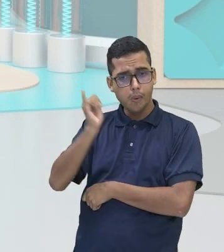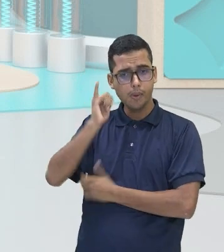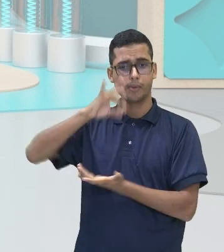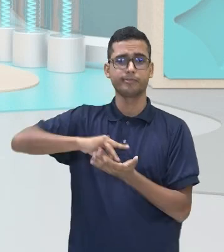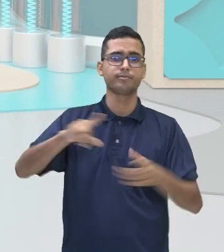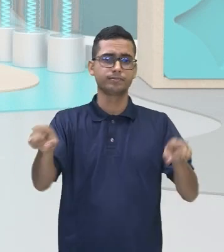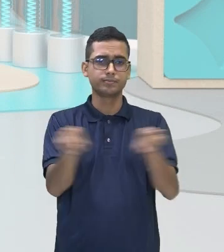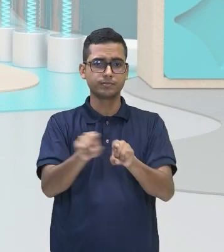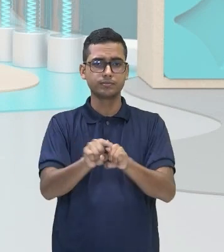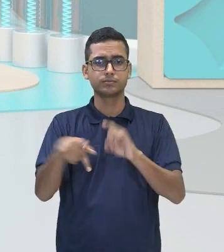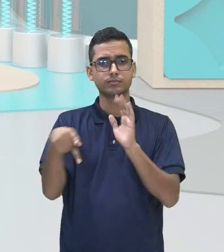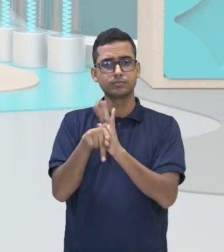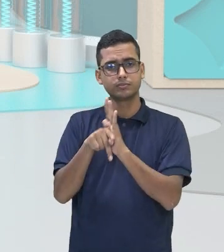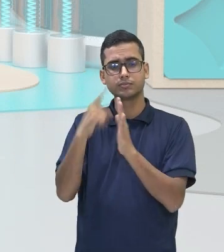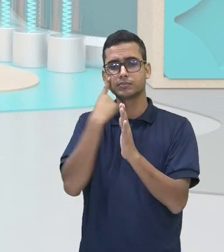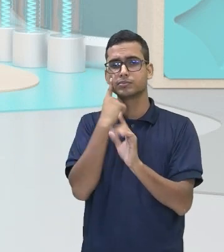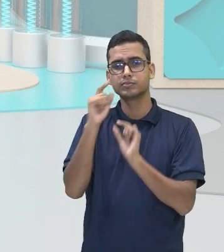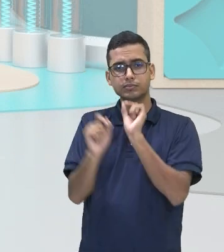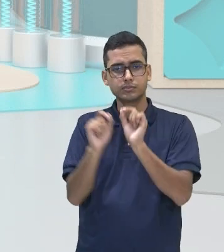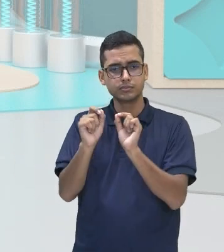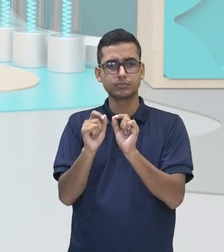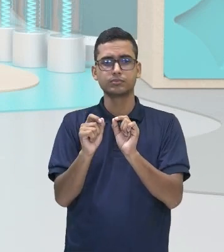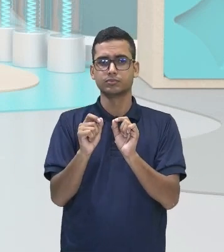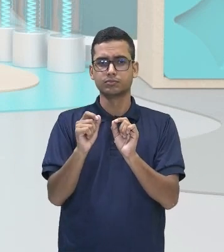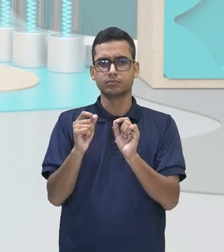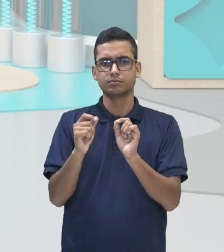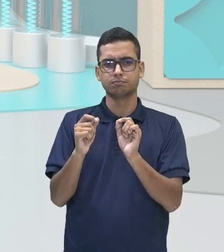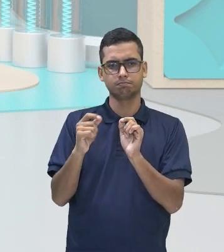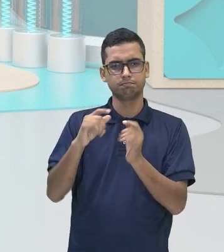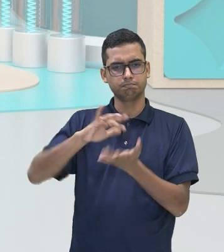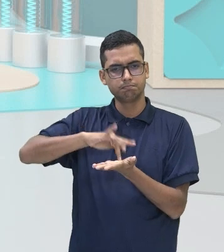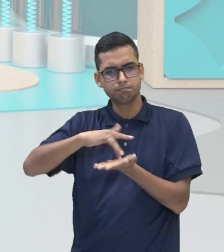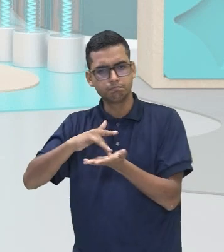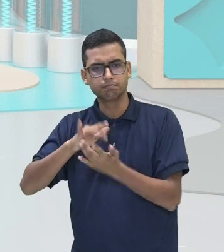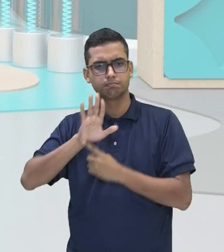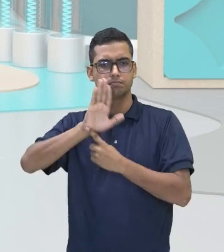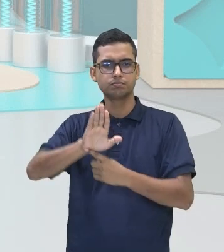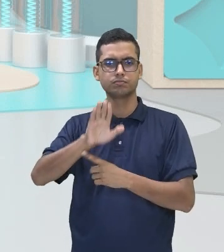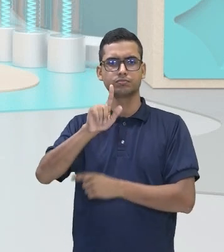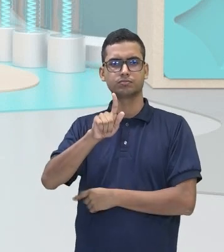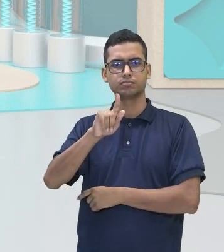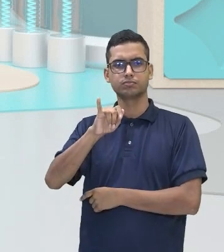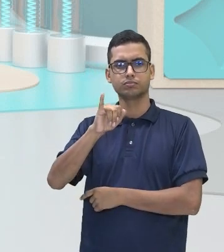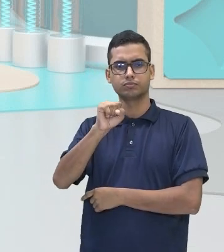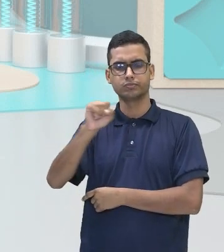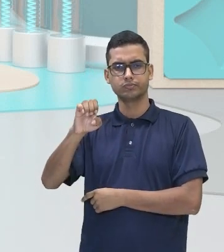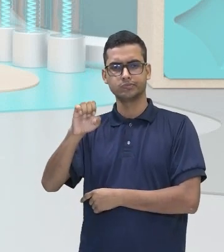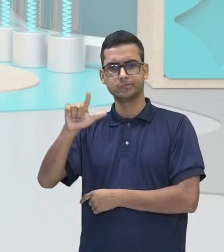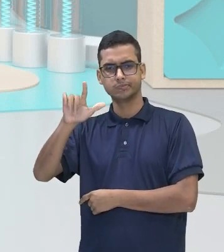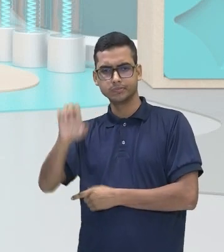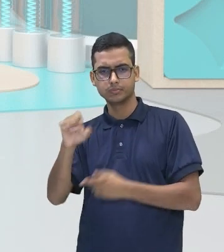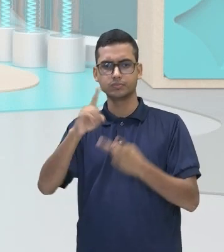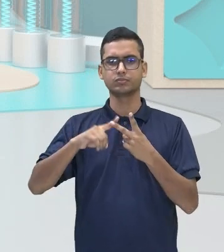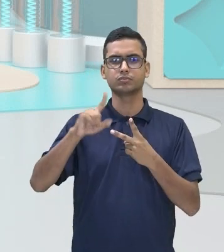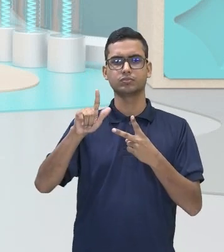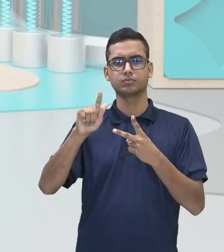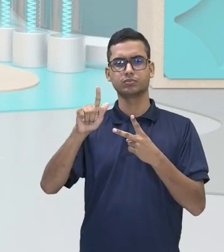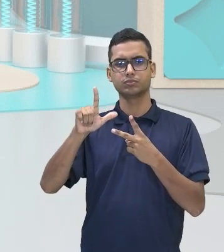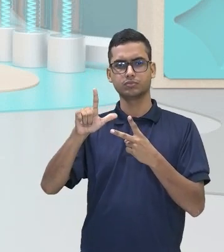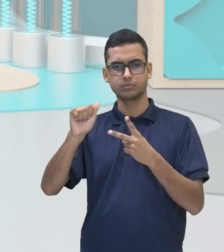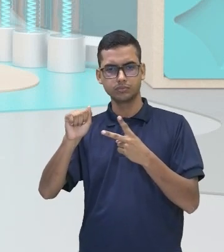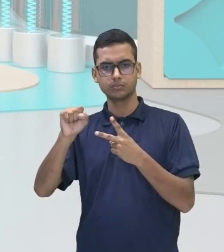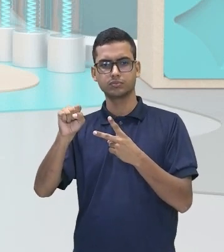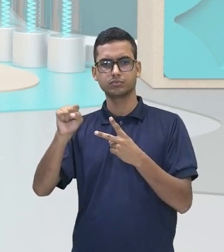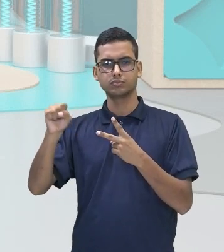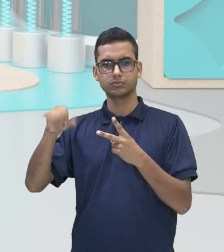como Giselle e La Sibylle, tá bom? São duas obras que fizeram muito